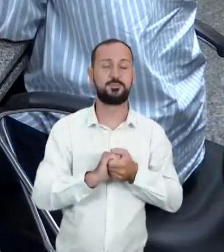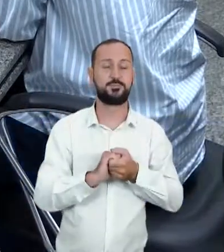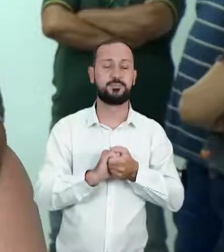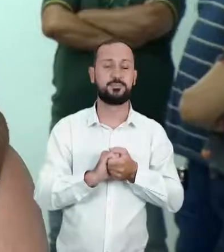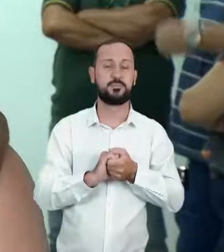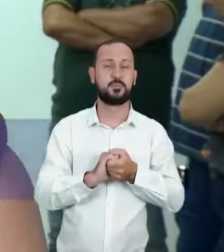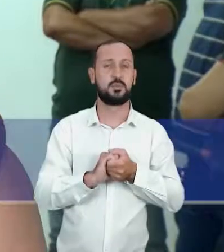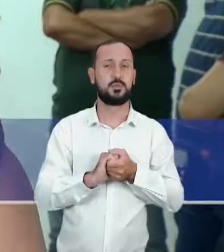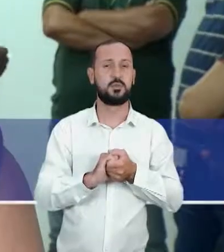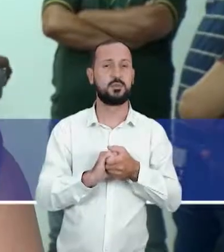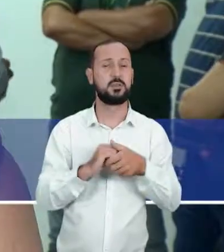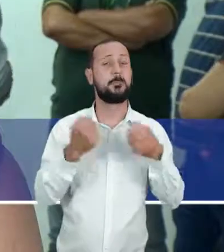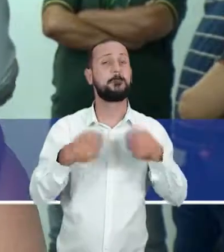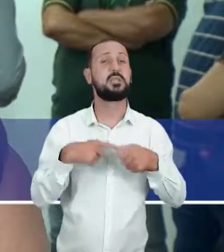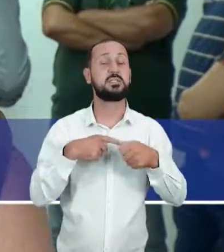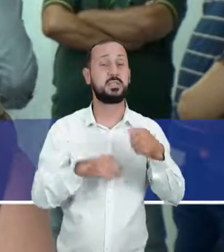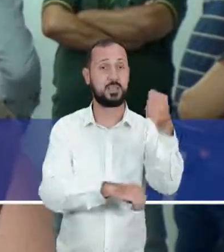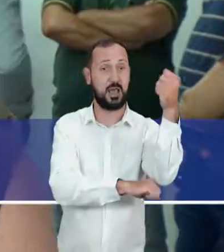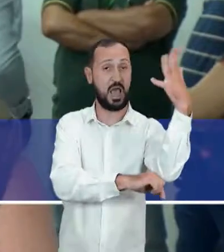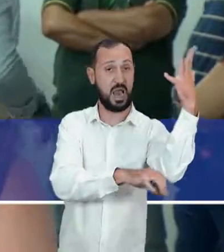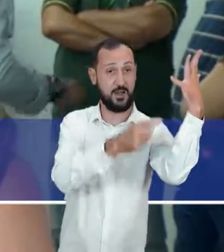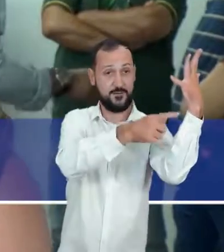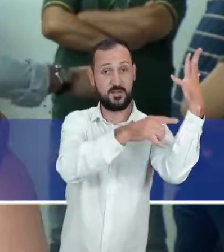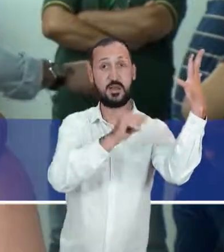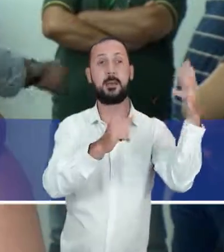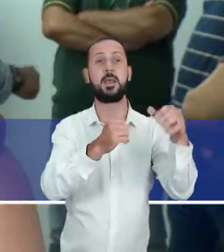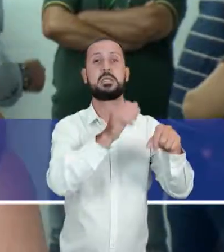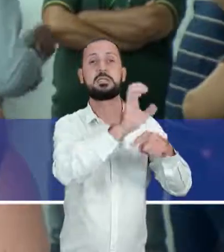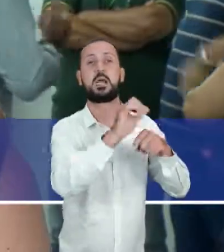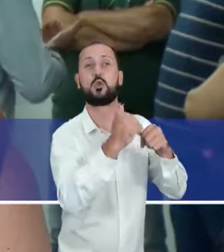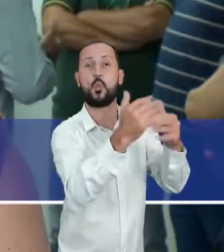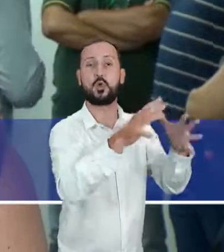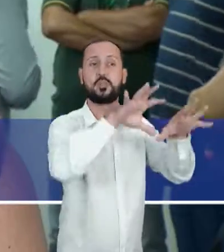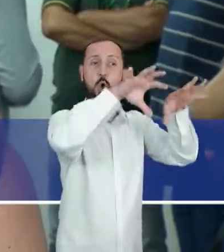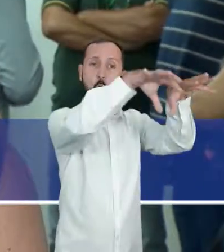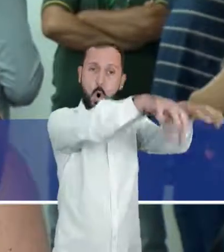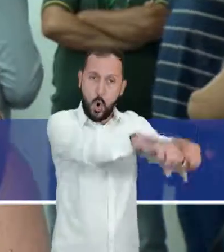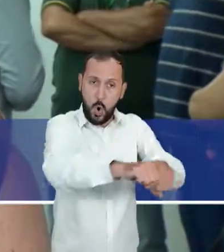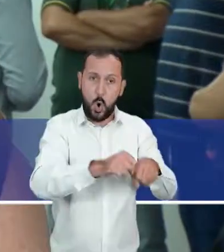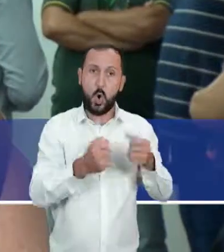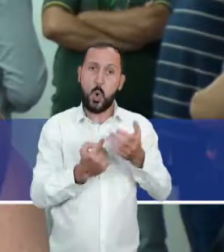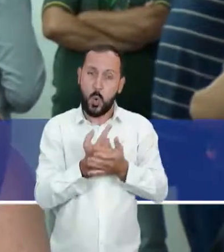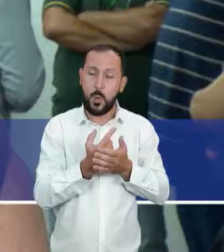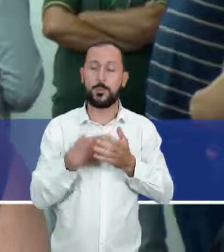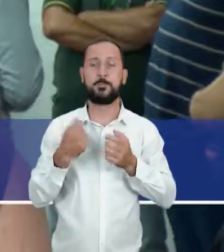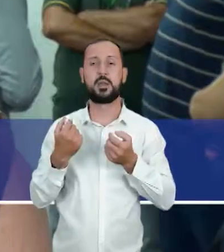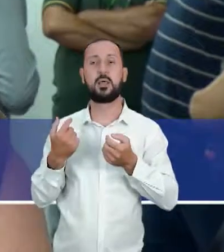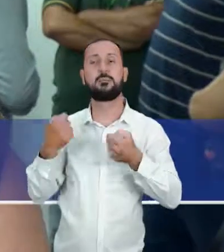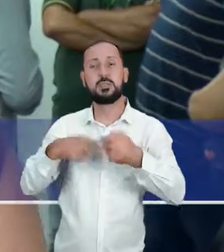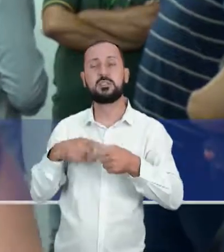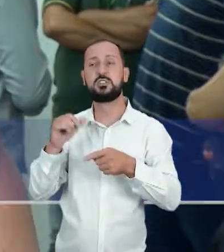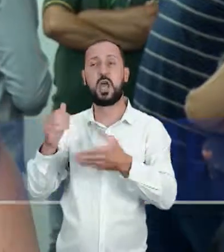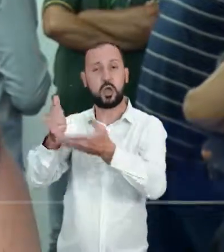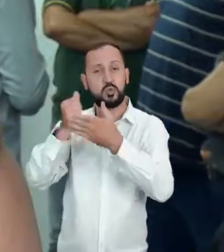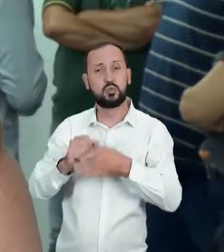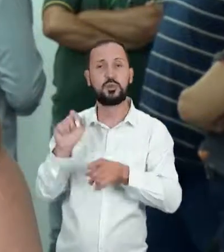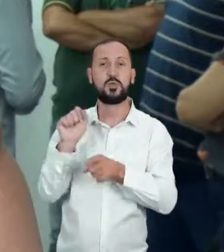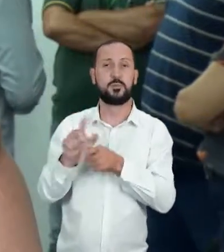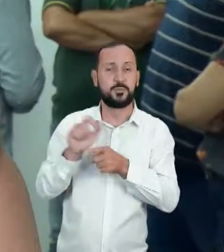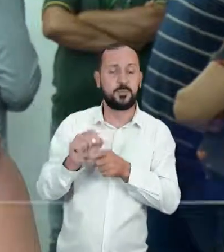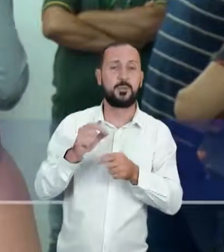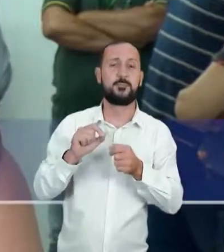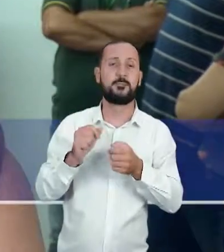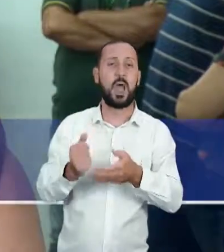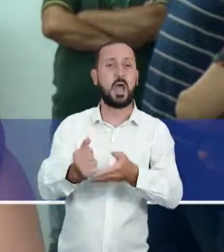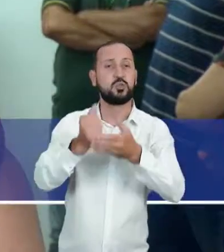mercado. Nós precisamos importar toda a erva mate de fora e precisamos de incentivo fiscal,